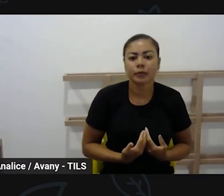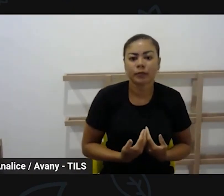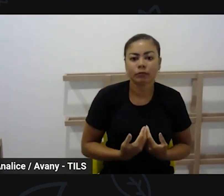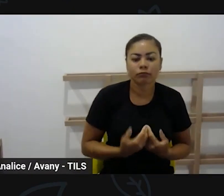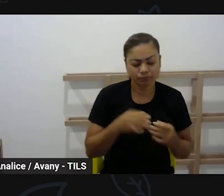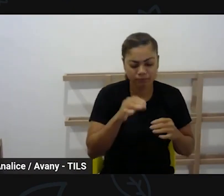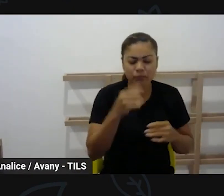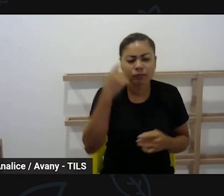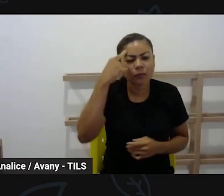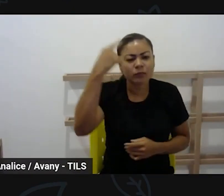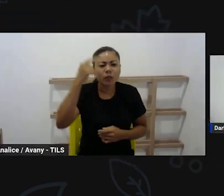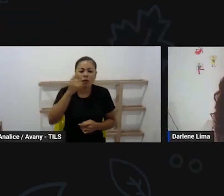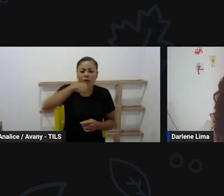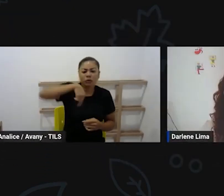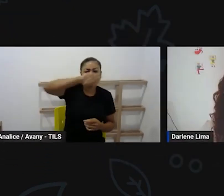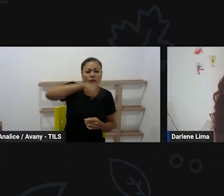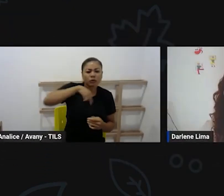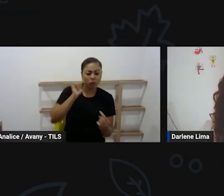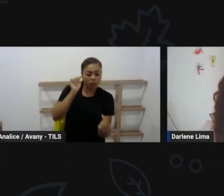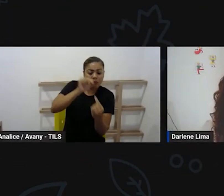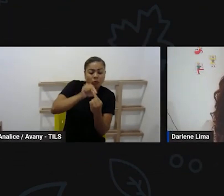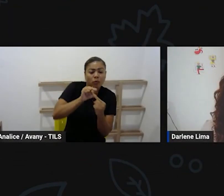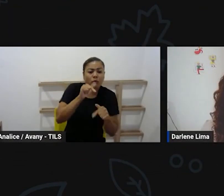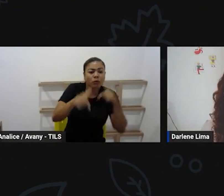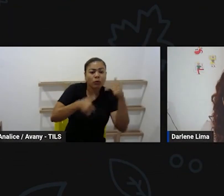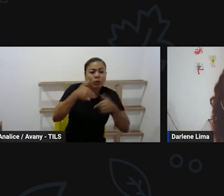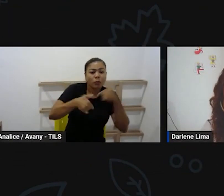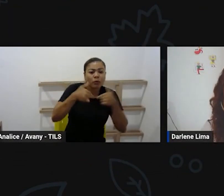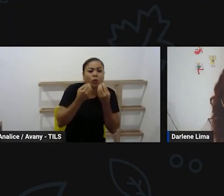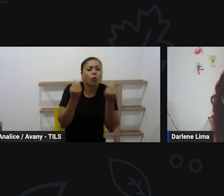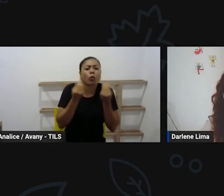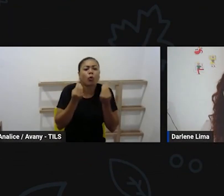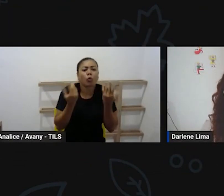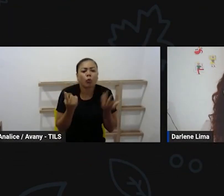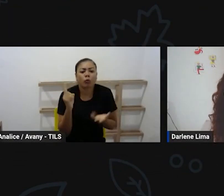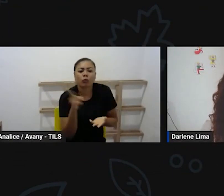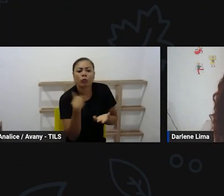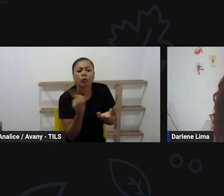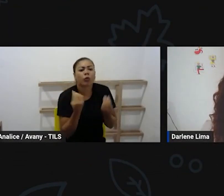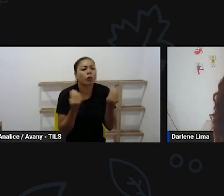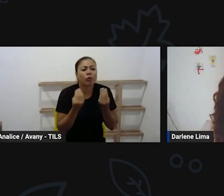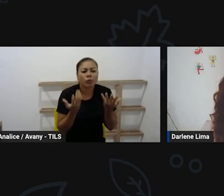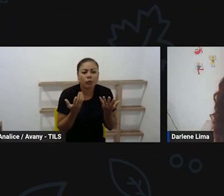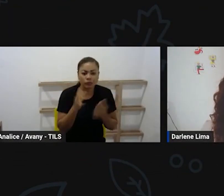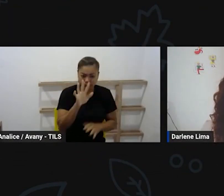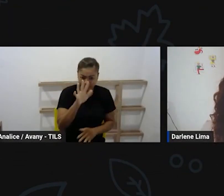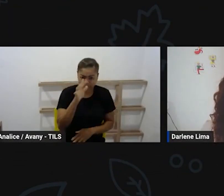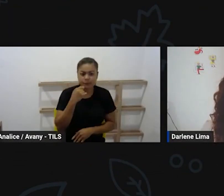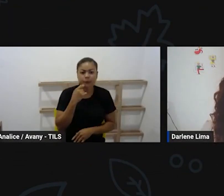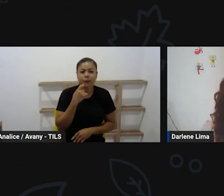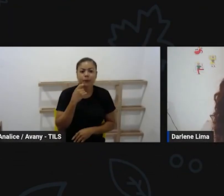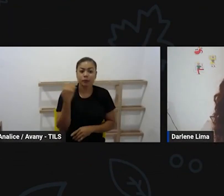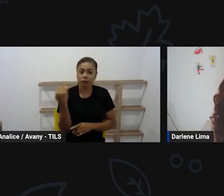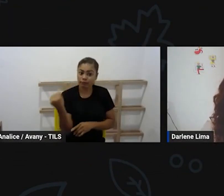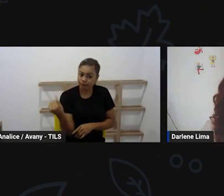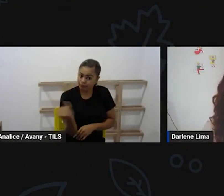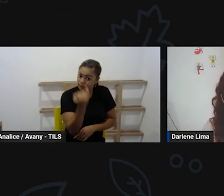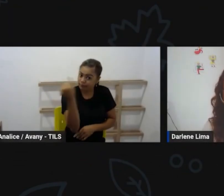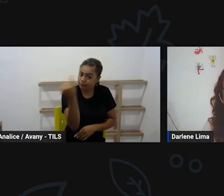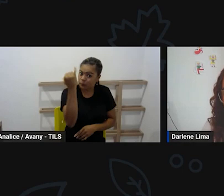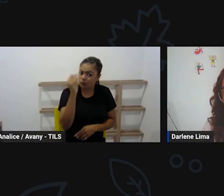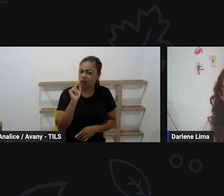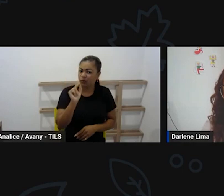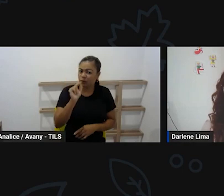trabalho, né? E dizer que é importante que as escolas tenham alinhadas com a